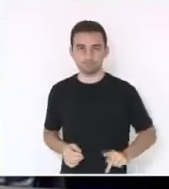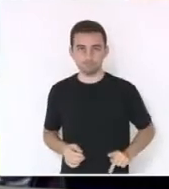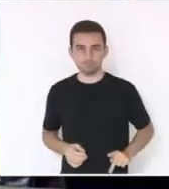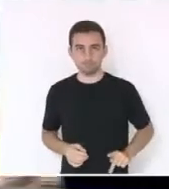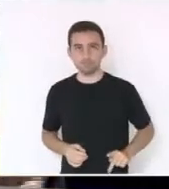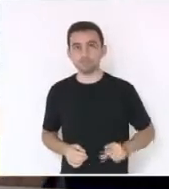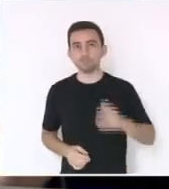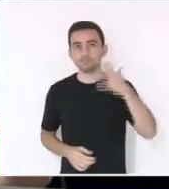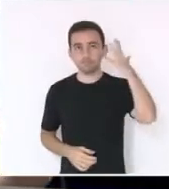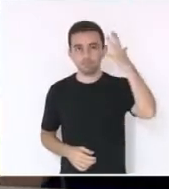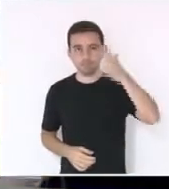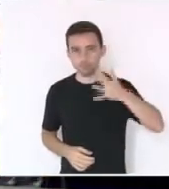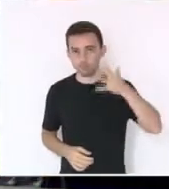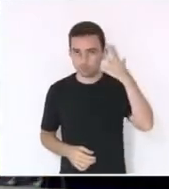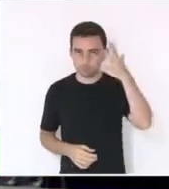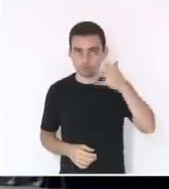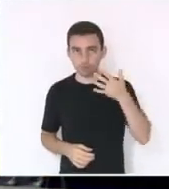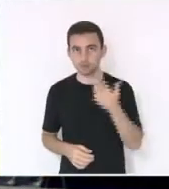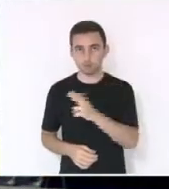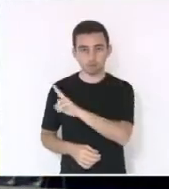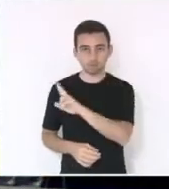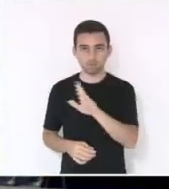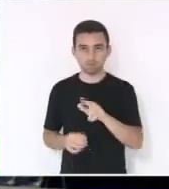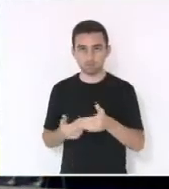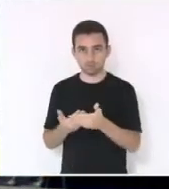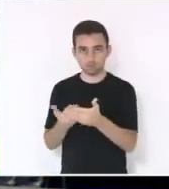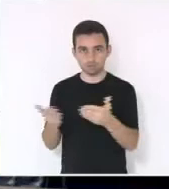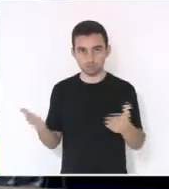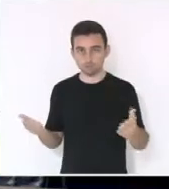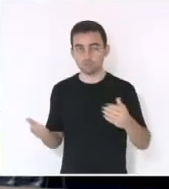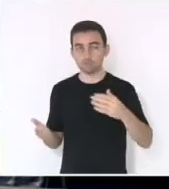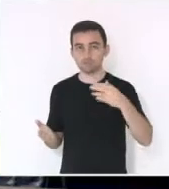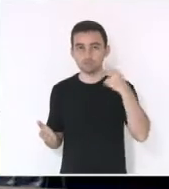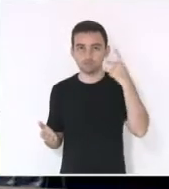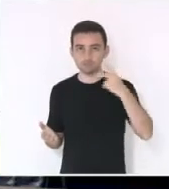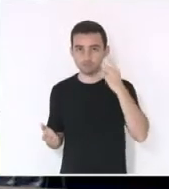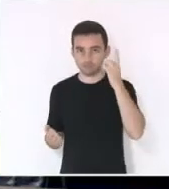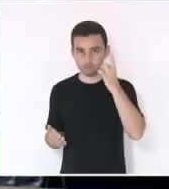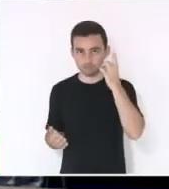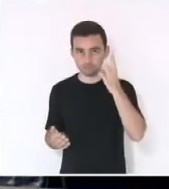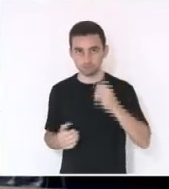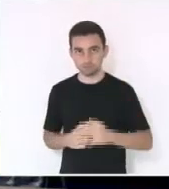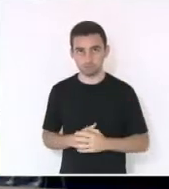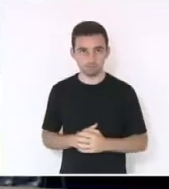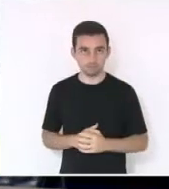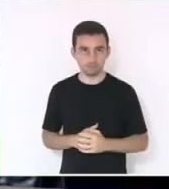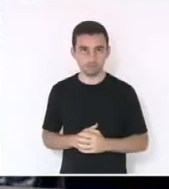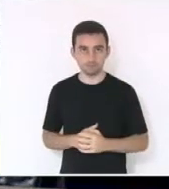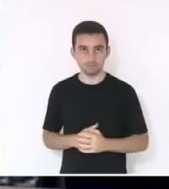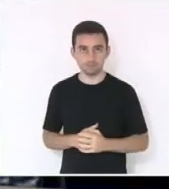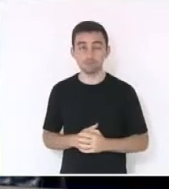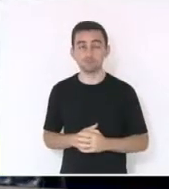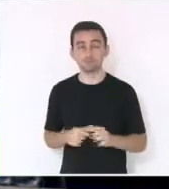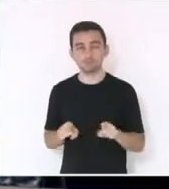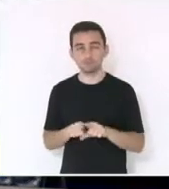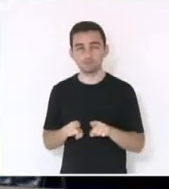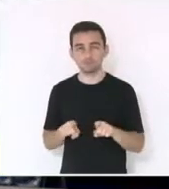da palavra em nome dos parlamentares com assento nesse poder. Na sequência,